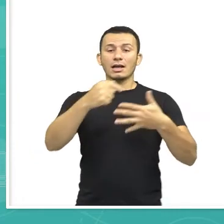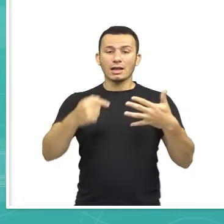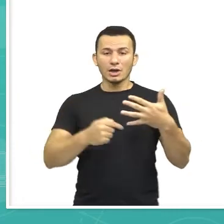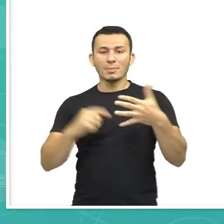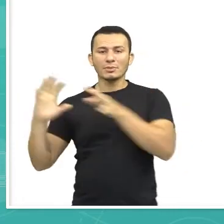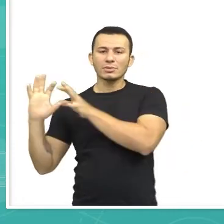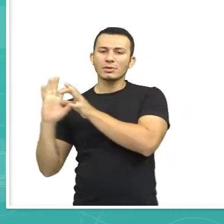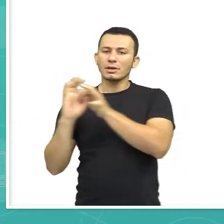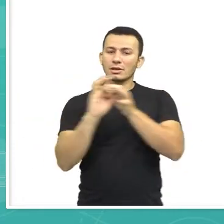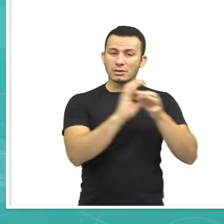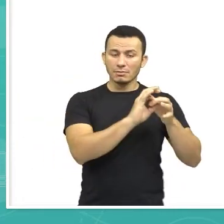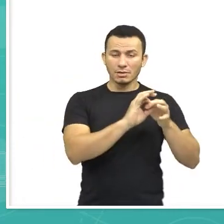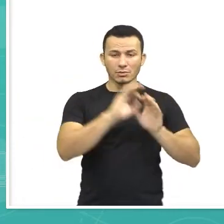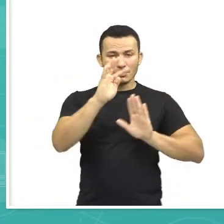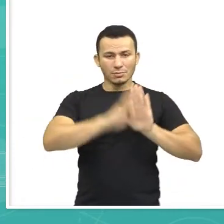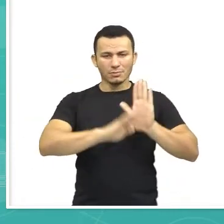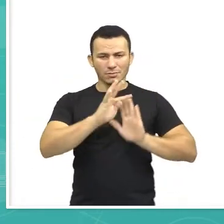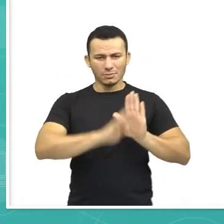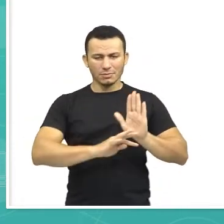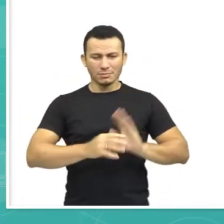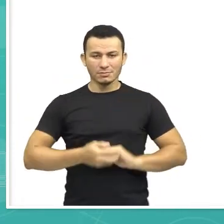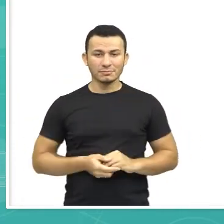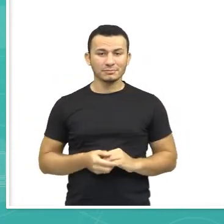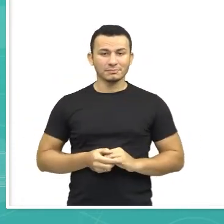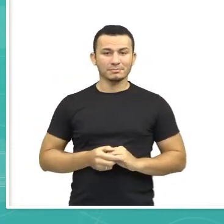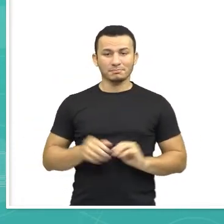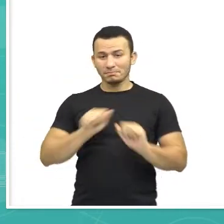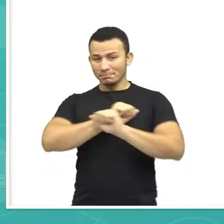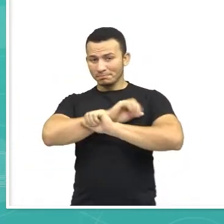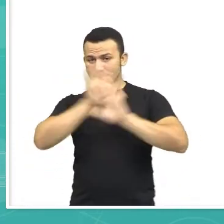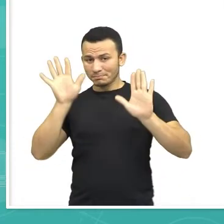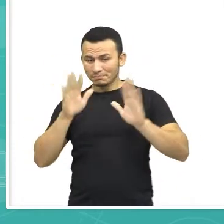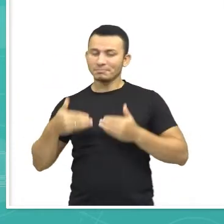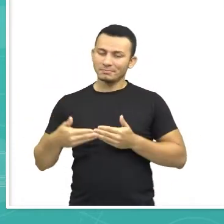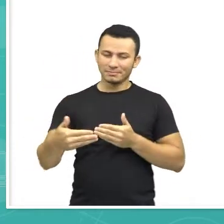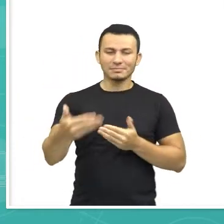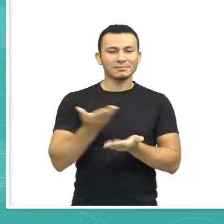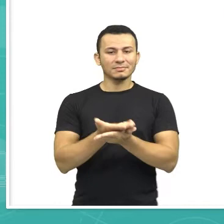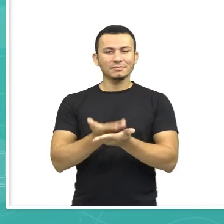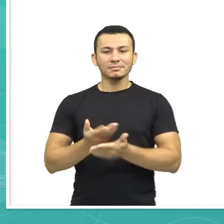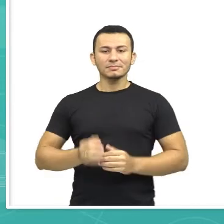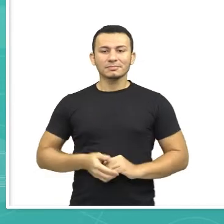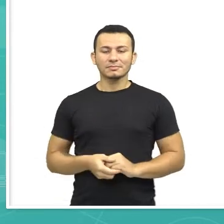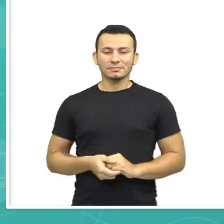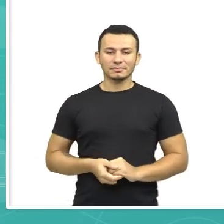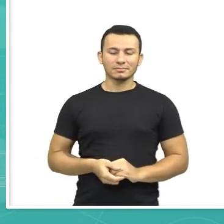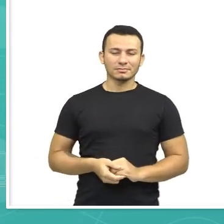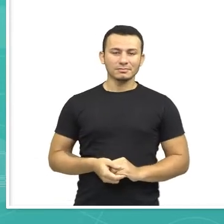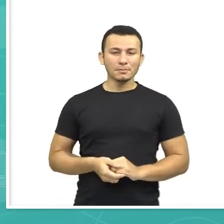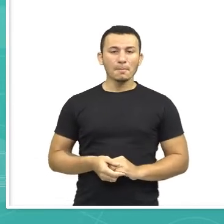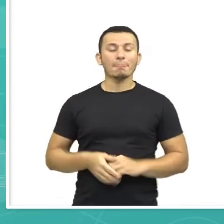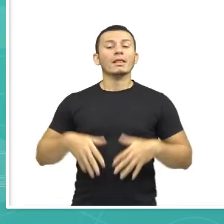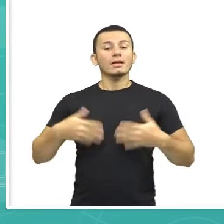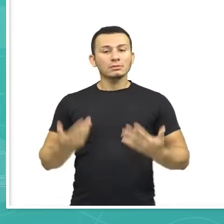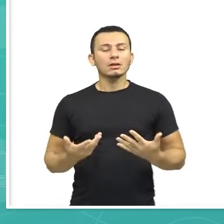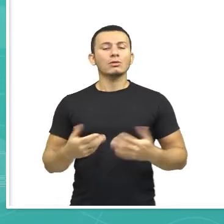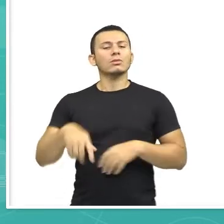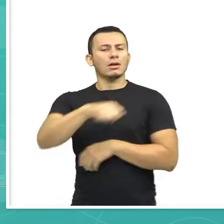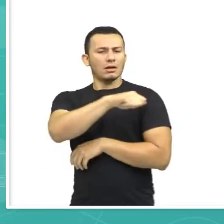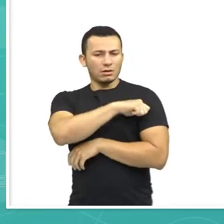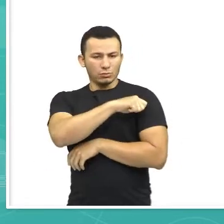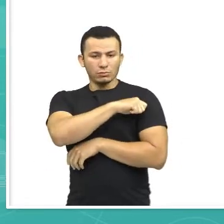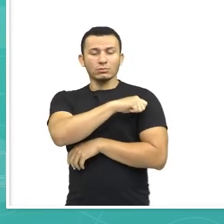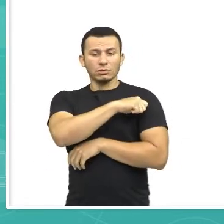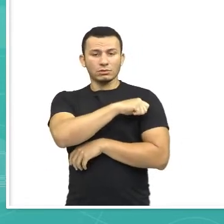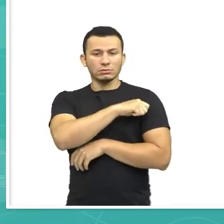de coesão. Muito bem. Ficou claro? Vamos prosseguindo. Olha só. Observe aí. Muito bem. Então,